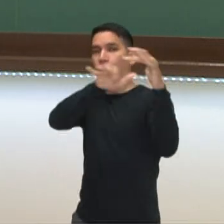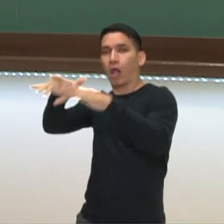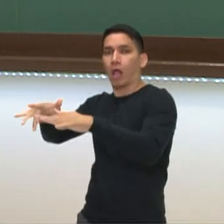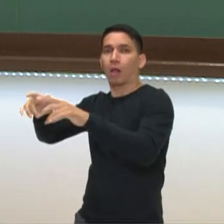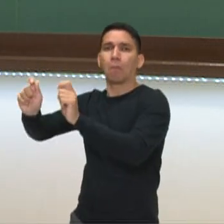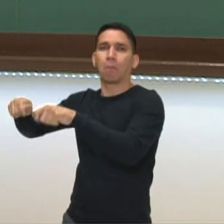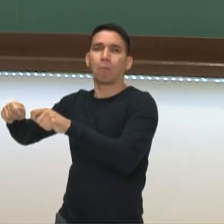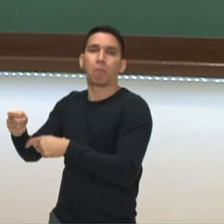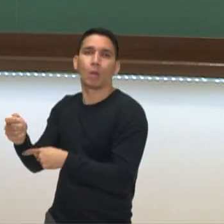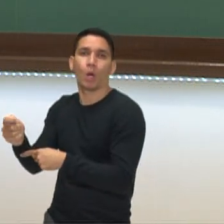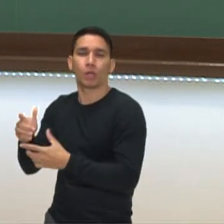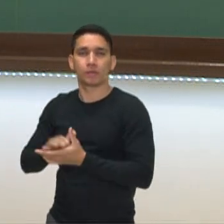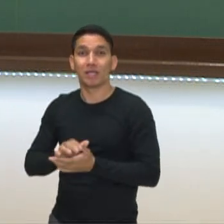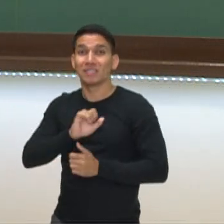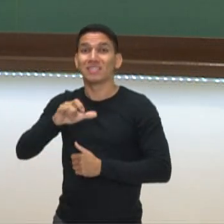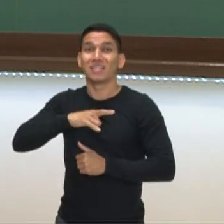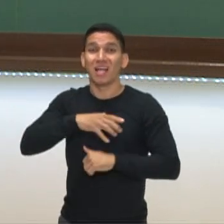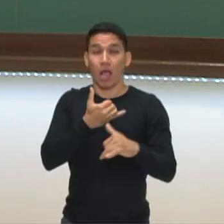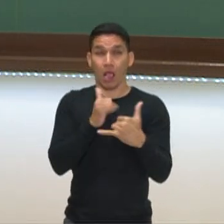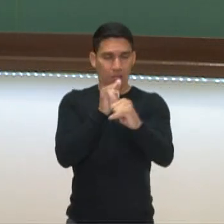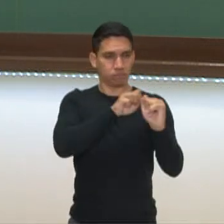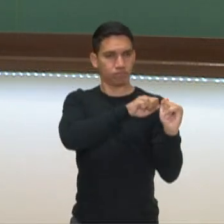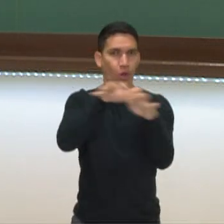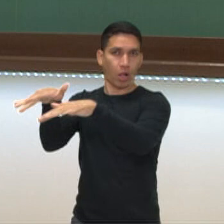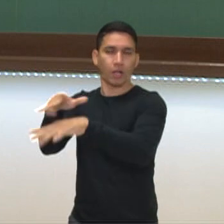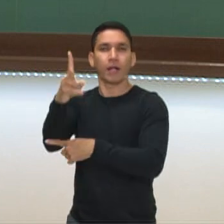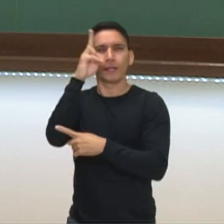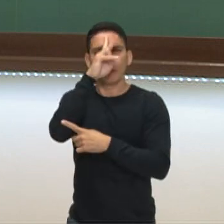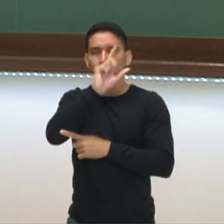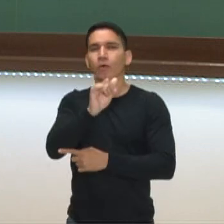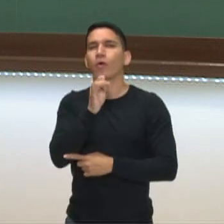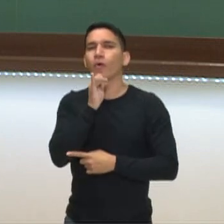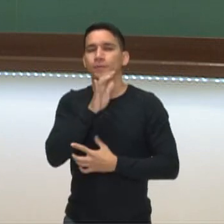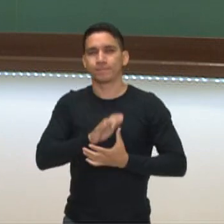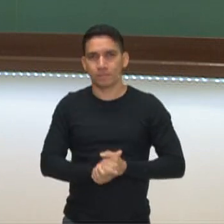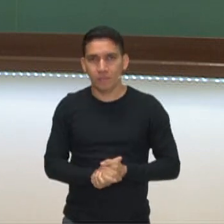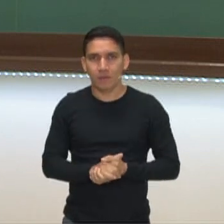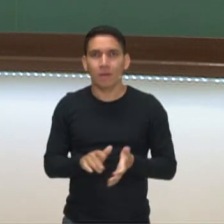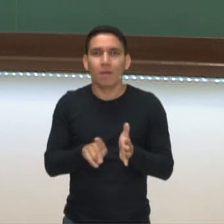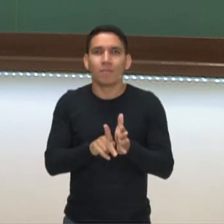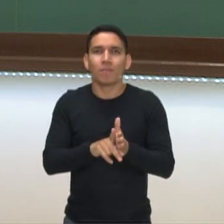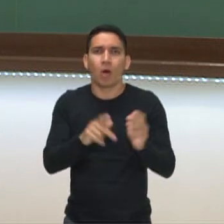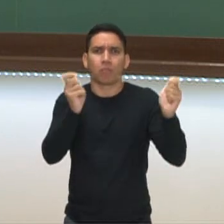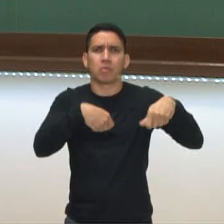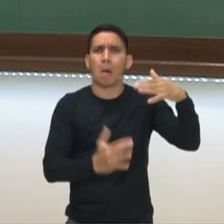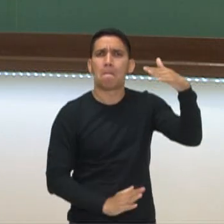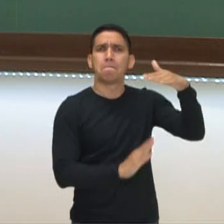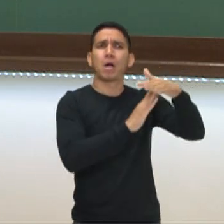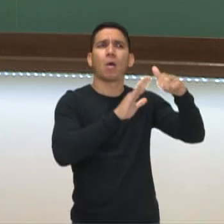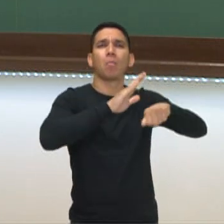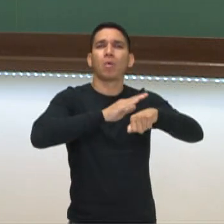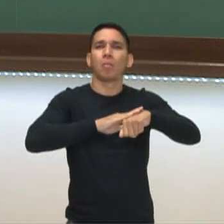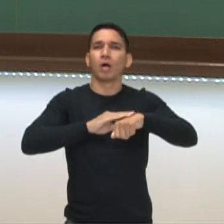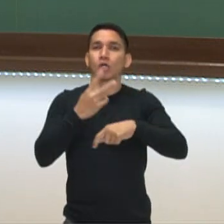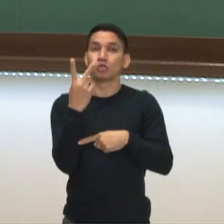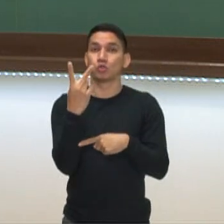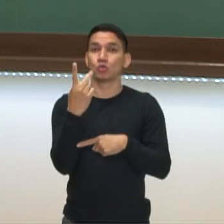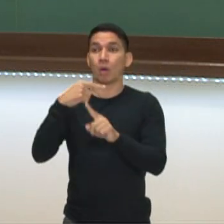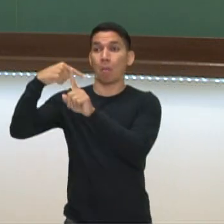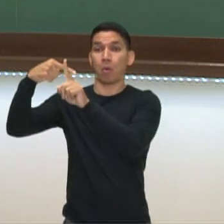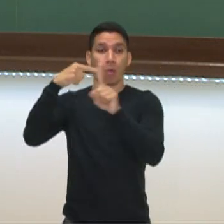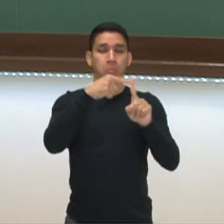ocorre descarregamento de energia. É só você lembrar lá do potencial alto. Quando aproximo das cargas positivas,